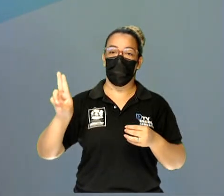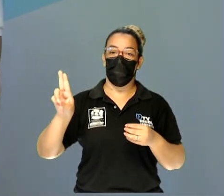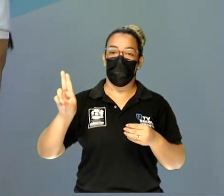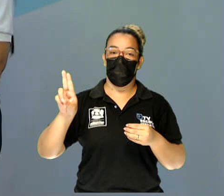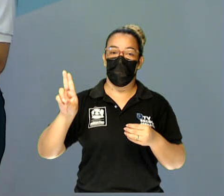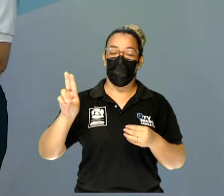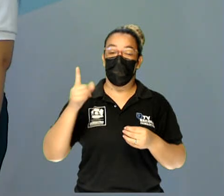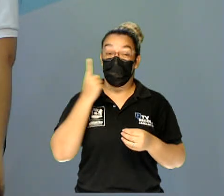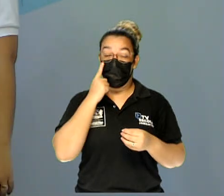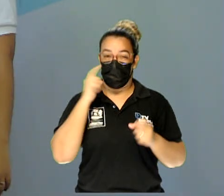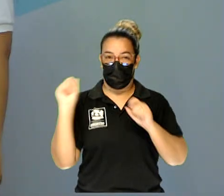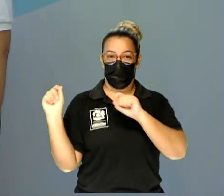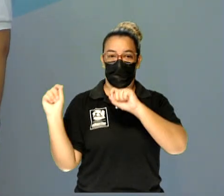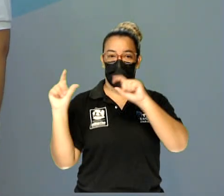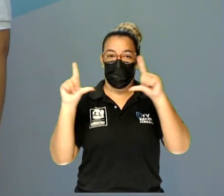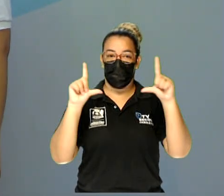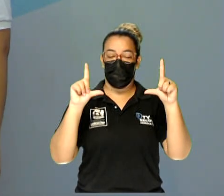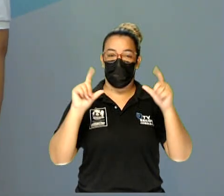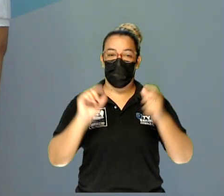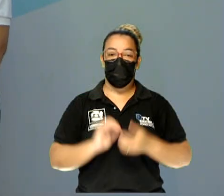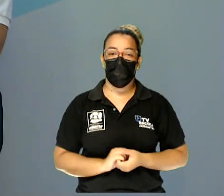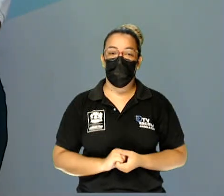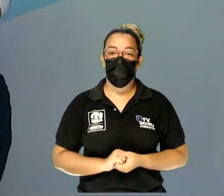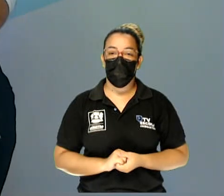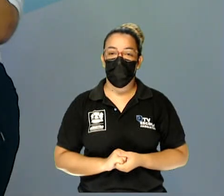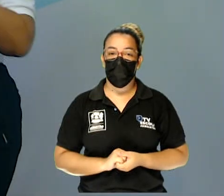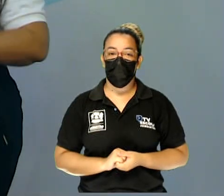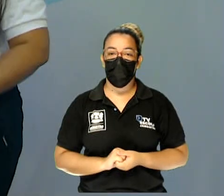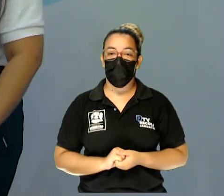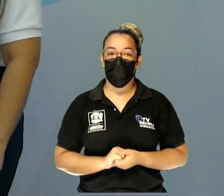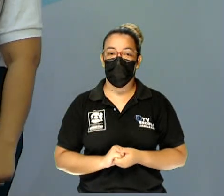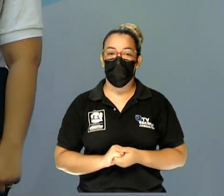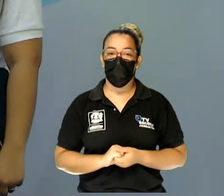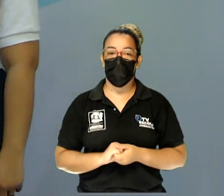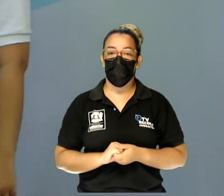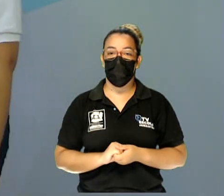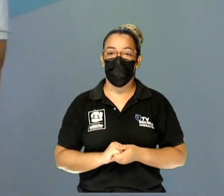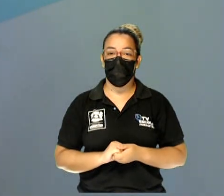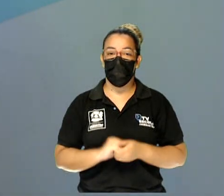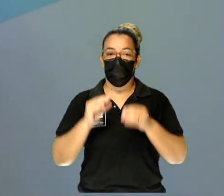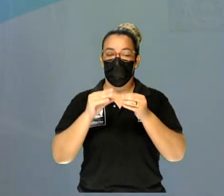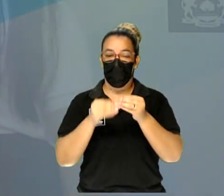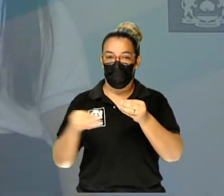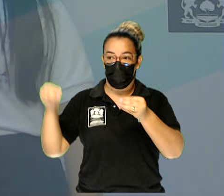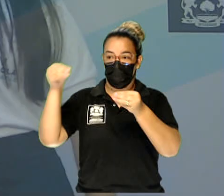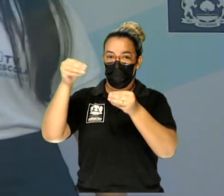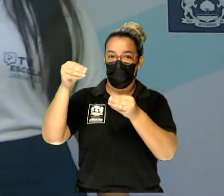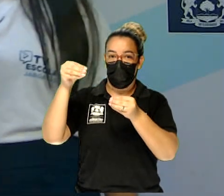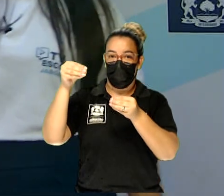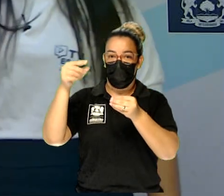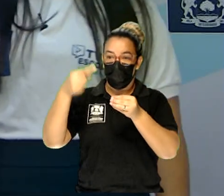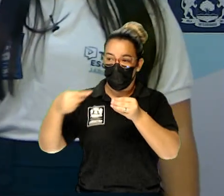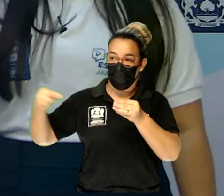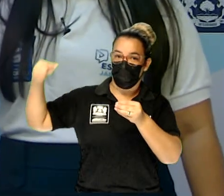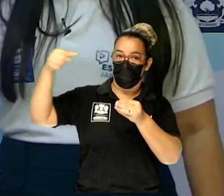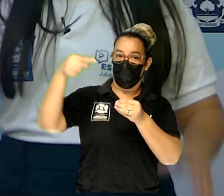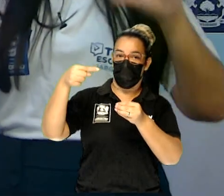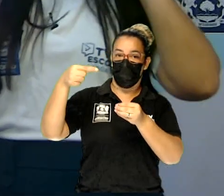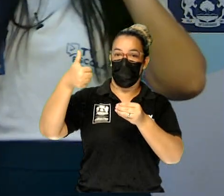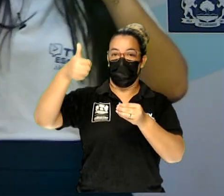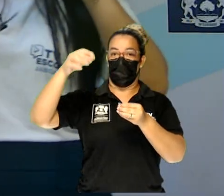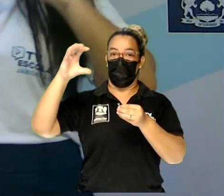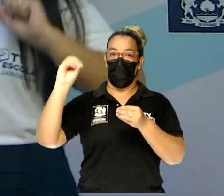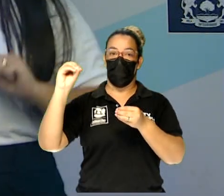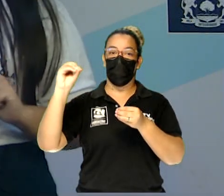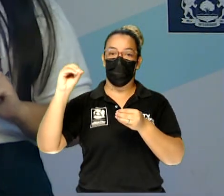4. Vamos ver? Vou retirar uma dezena e vou trazê-la para cá, reagrupada